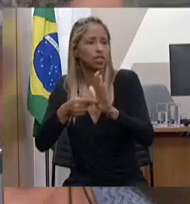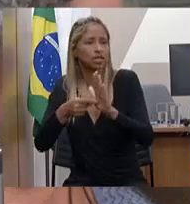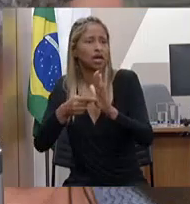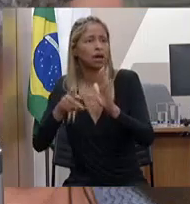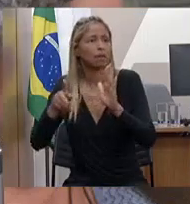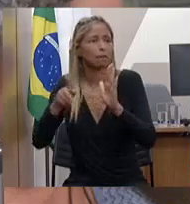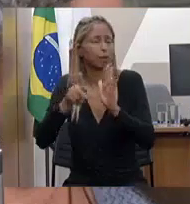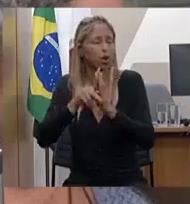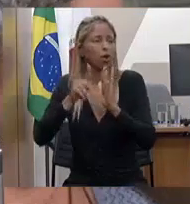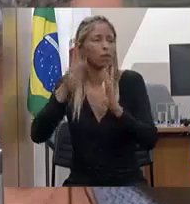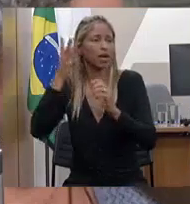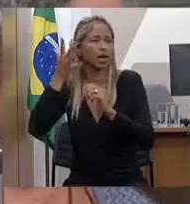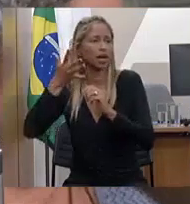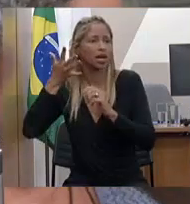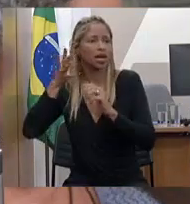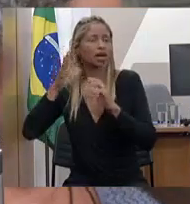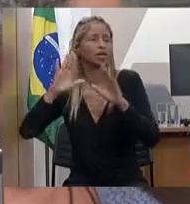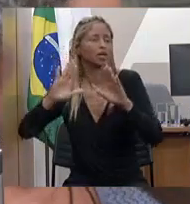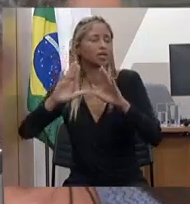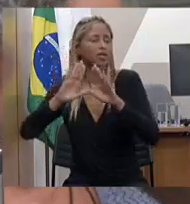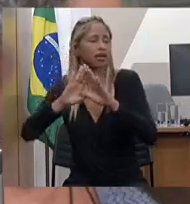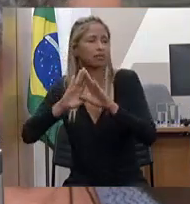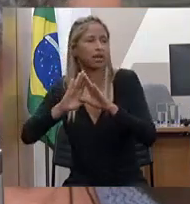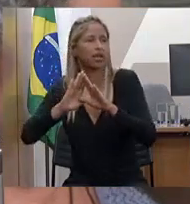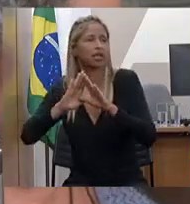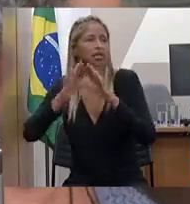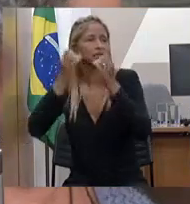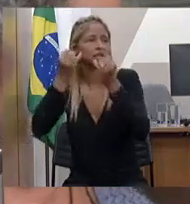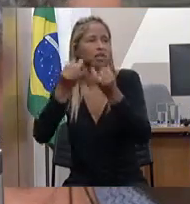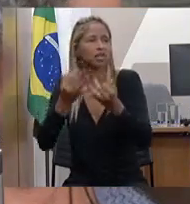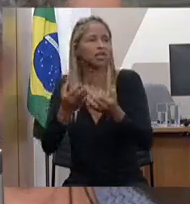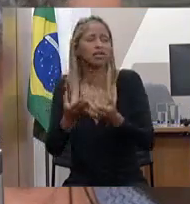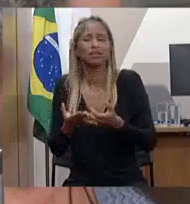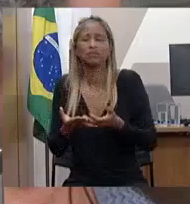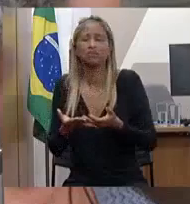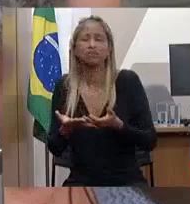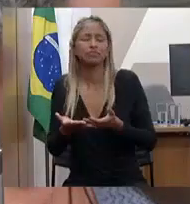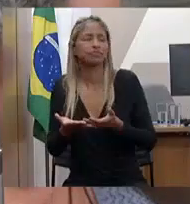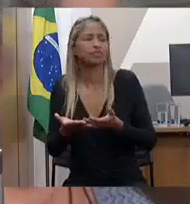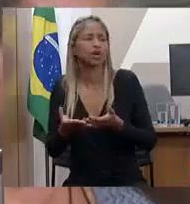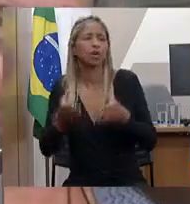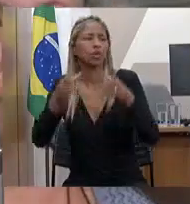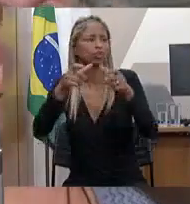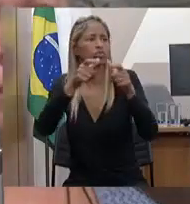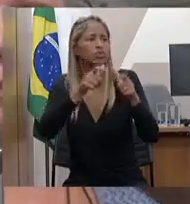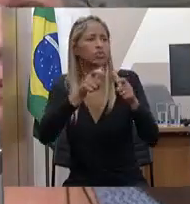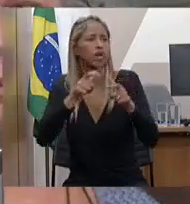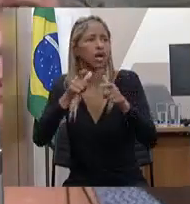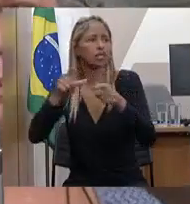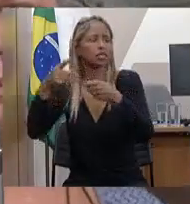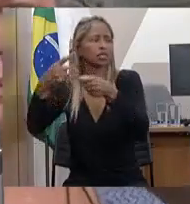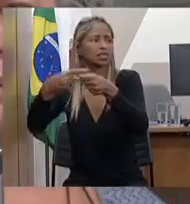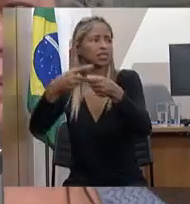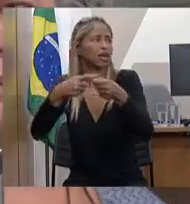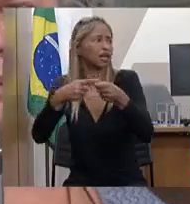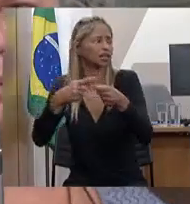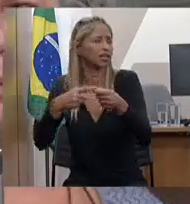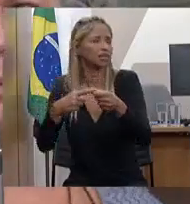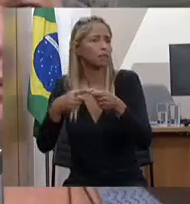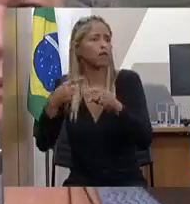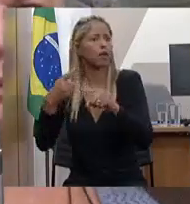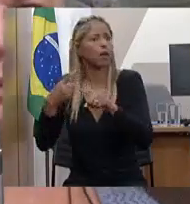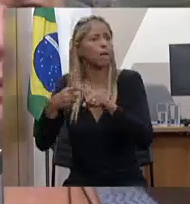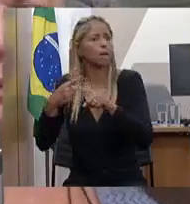a própria Assembleia não sei se é possível é discutir essa questão do e em todos os municípios porque porque